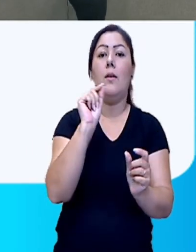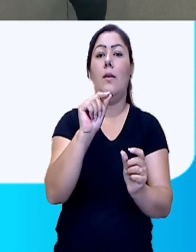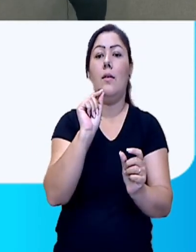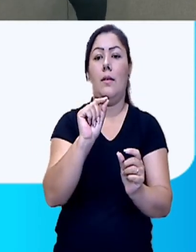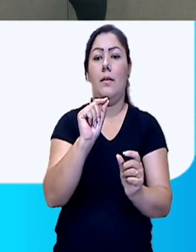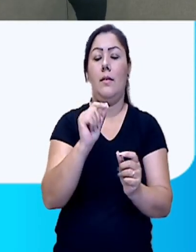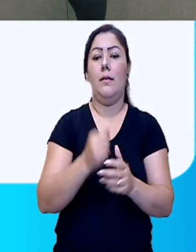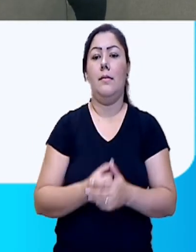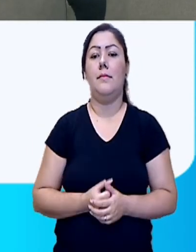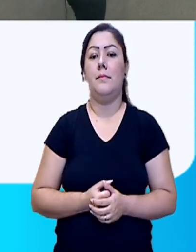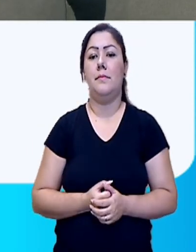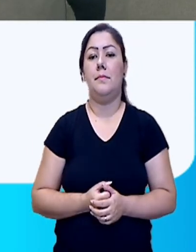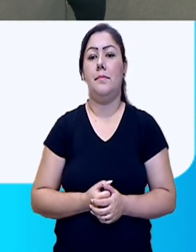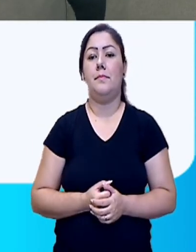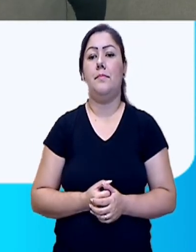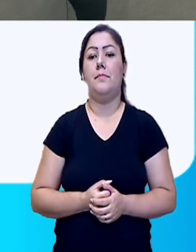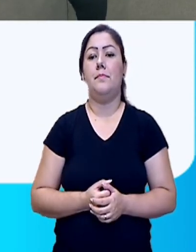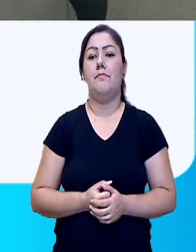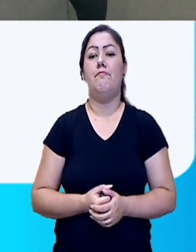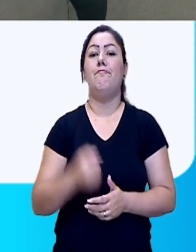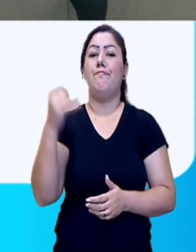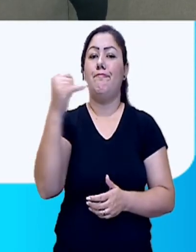1.991. Então, o saldo é